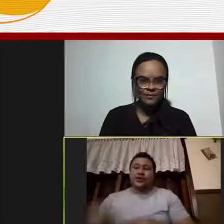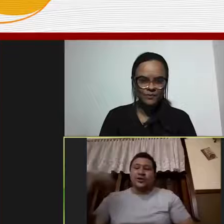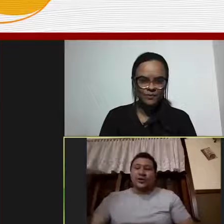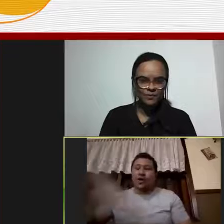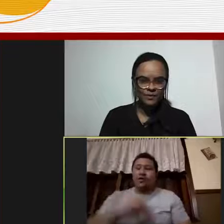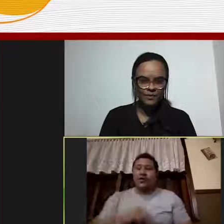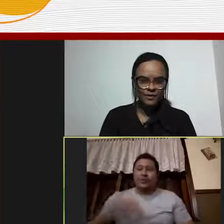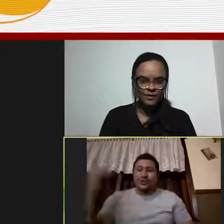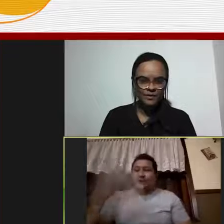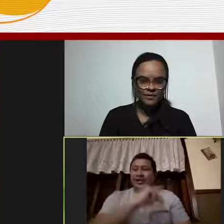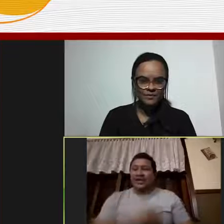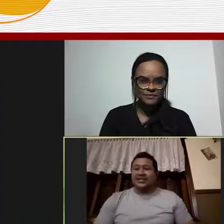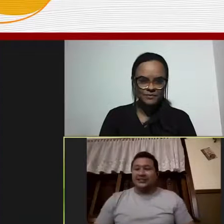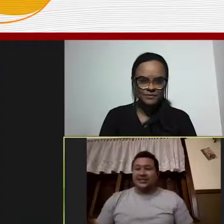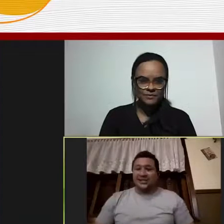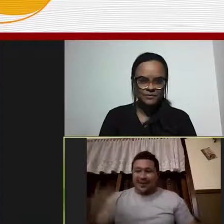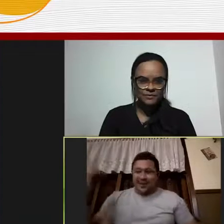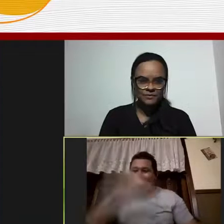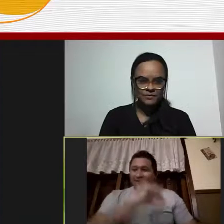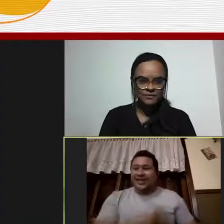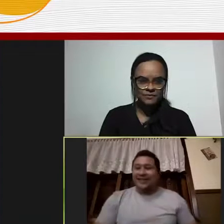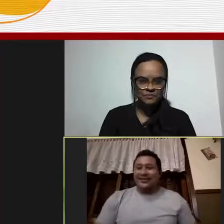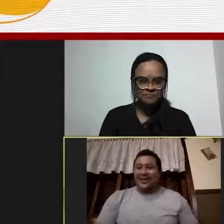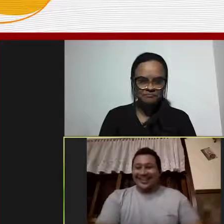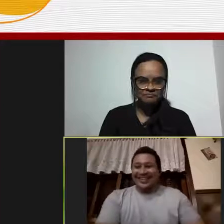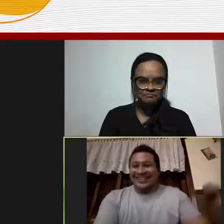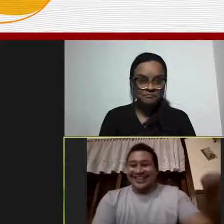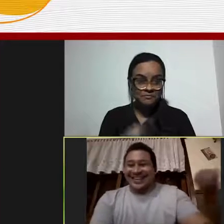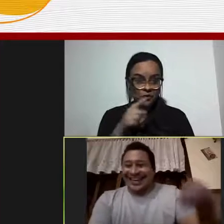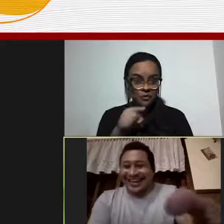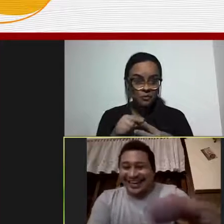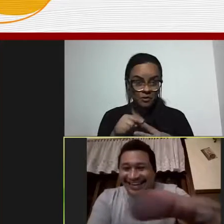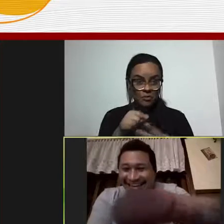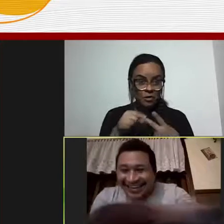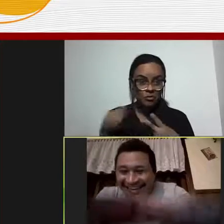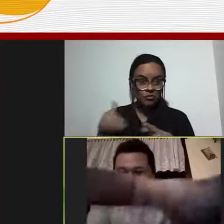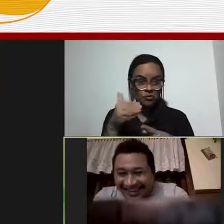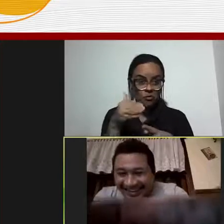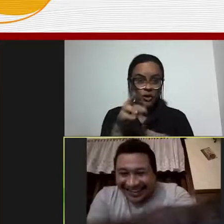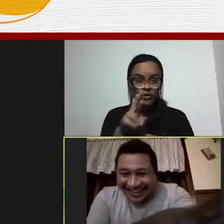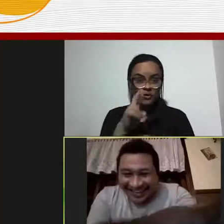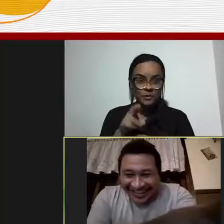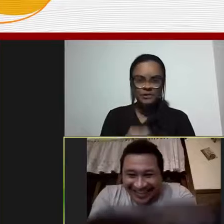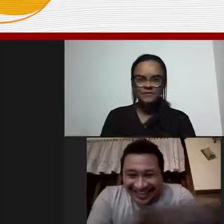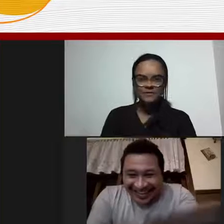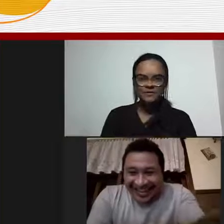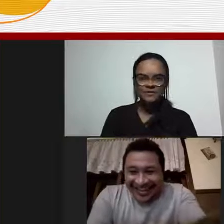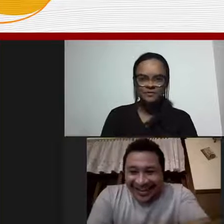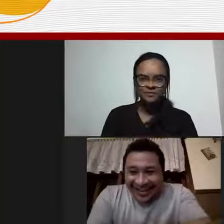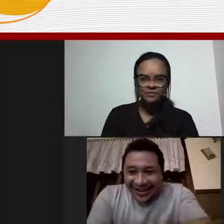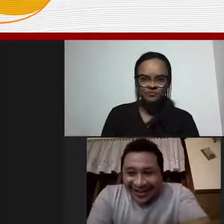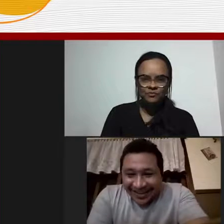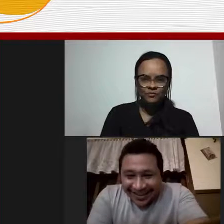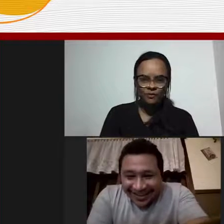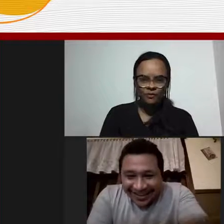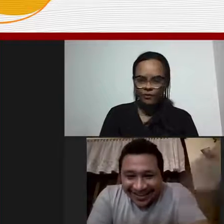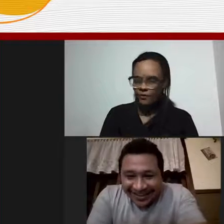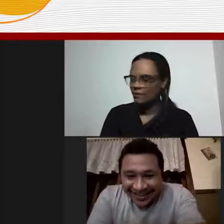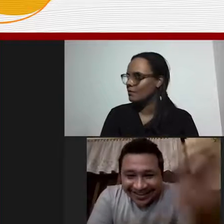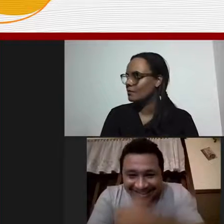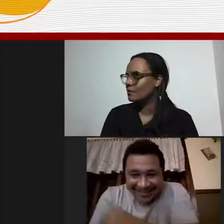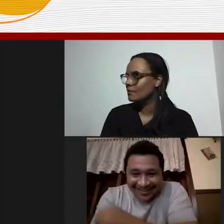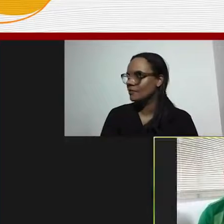você responde e logo depois eu vou atrás de você. Manda ver. Beleza. Edilamar, então,